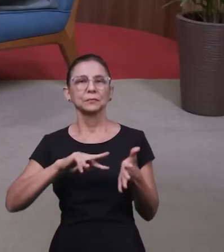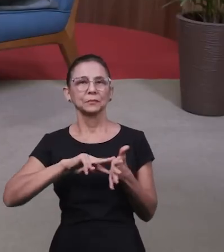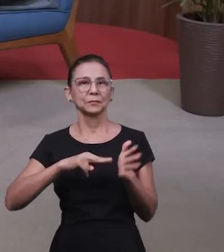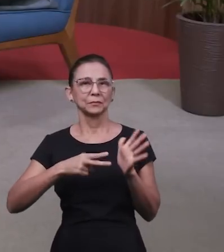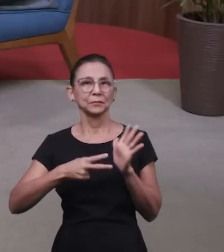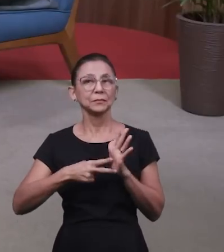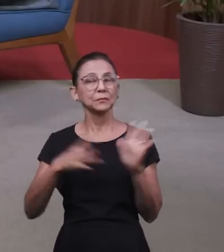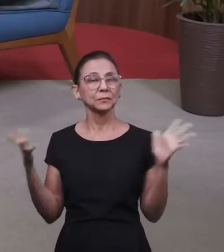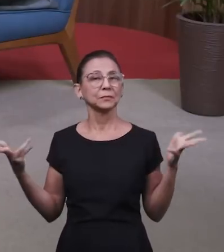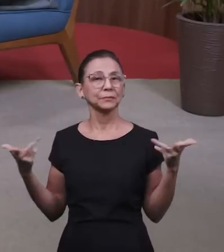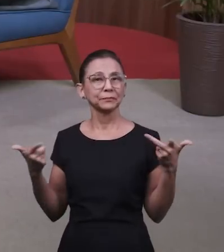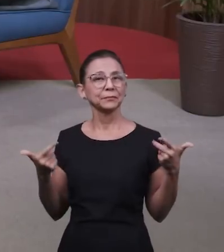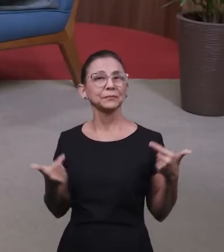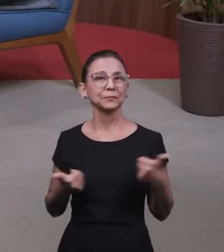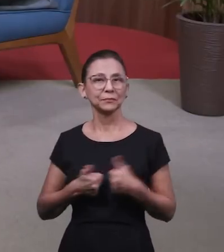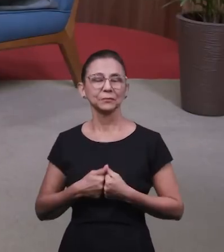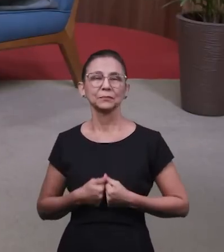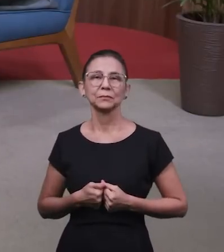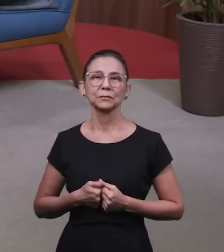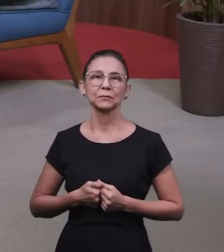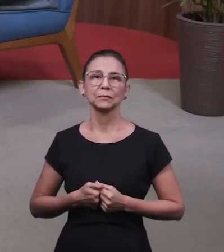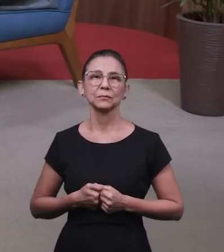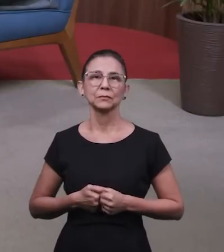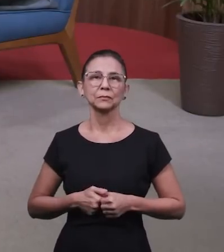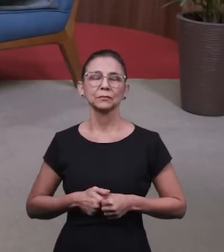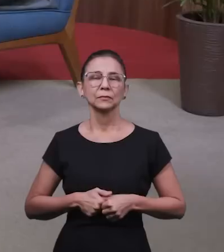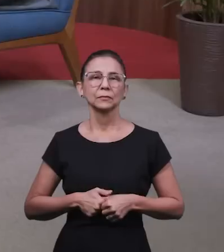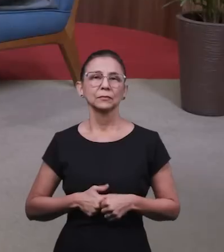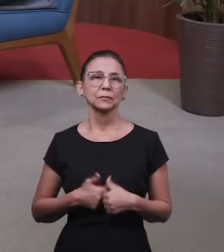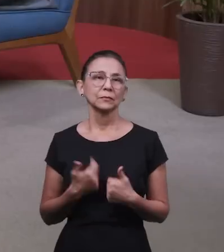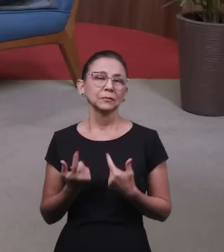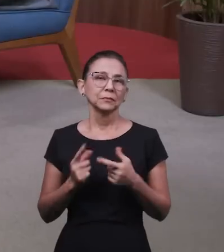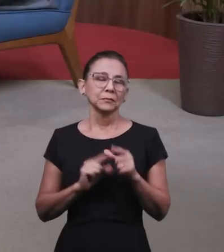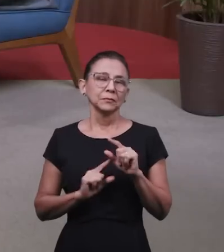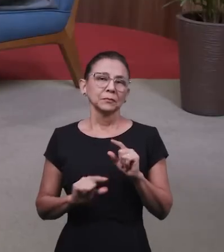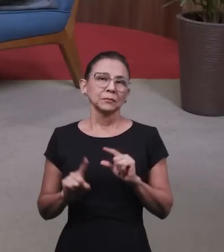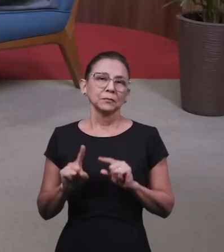tem o significado, querido, de maravilhoso. Glória a Deus.